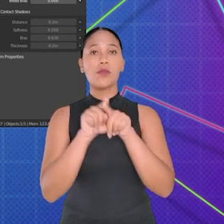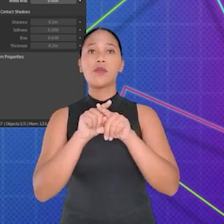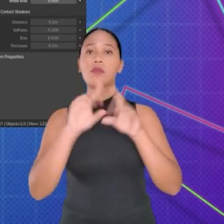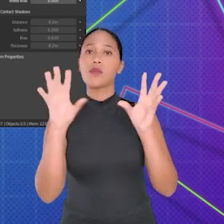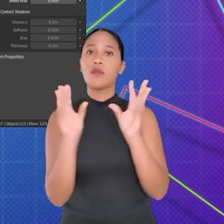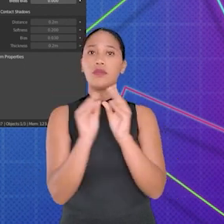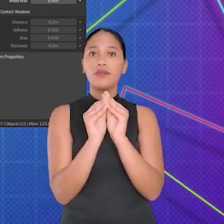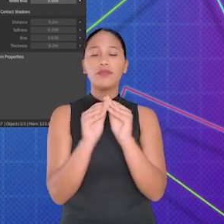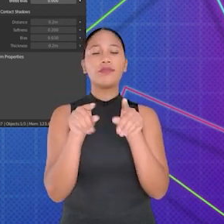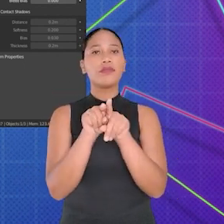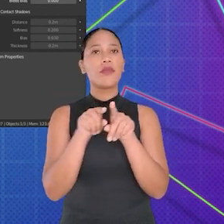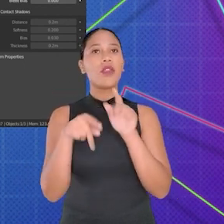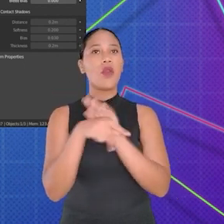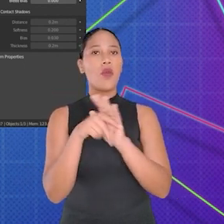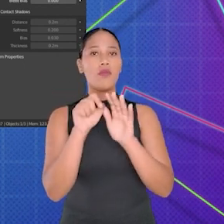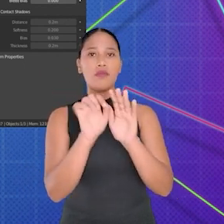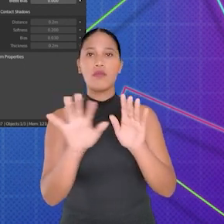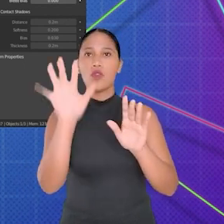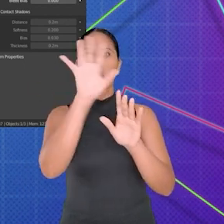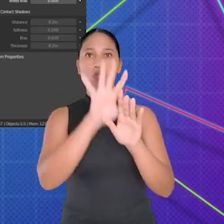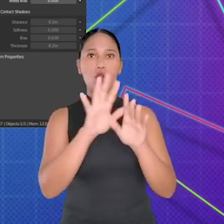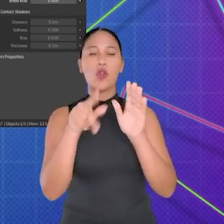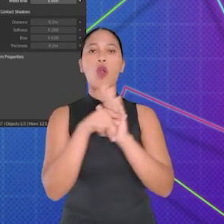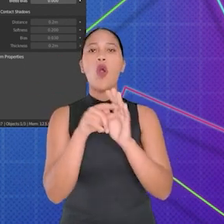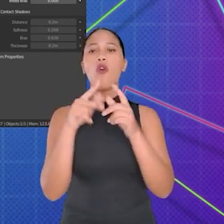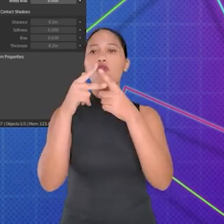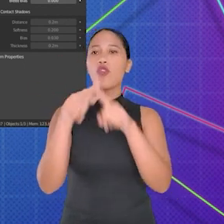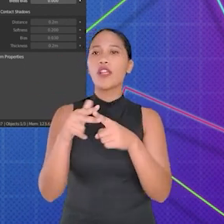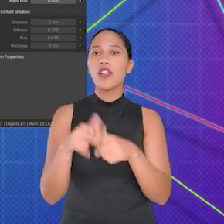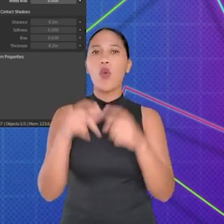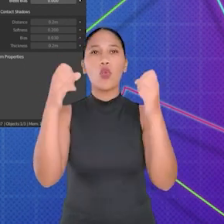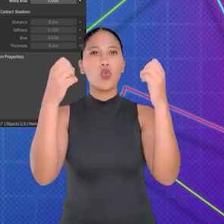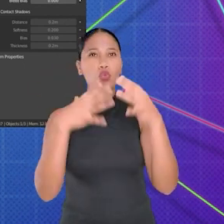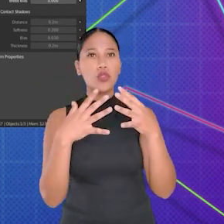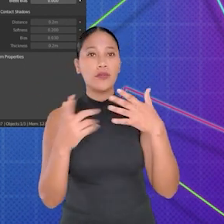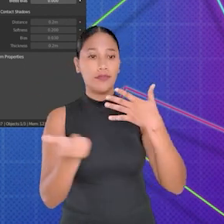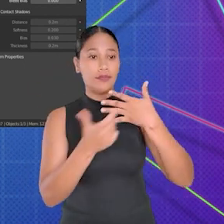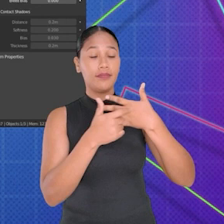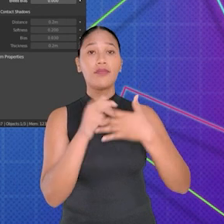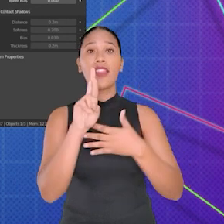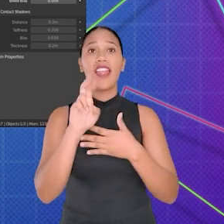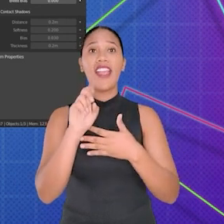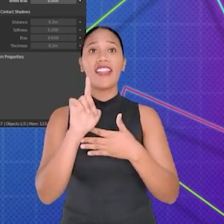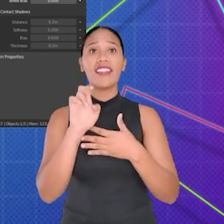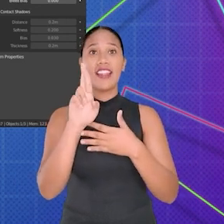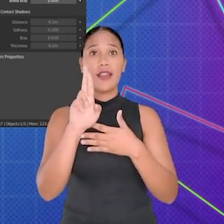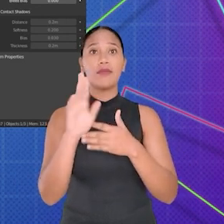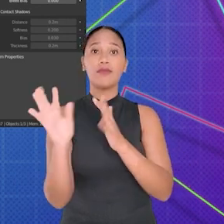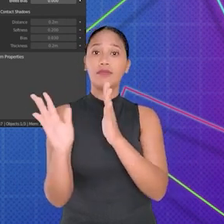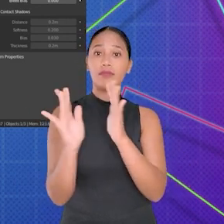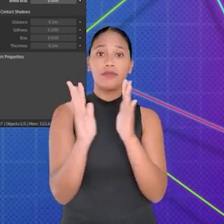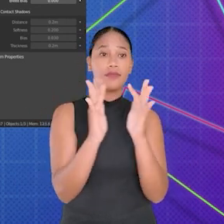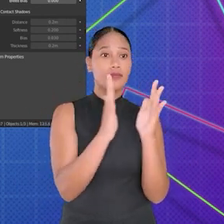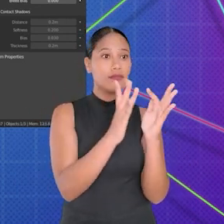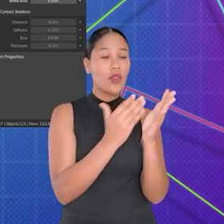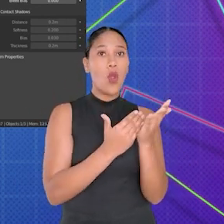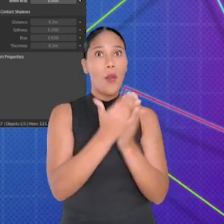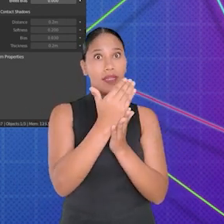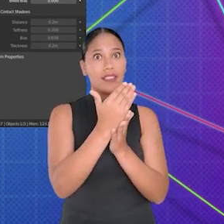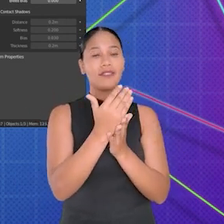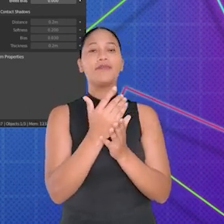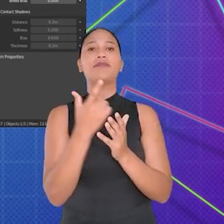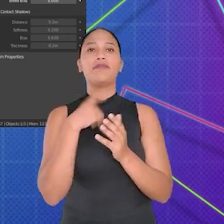de arquivo de imagem e configurações de iluminação. Clique no botão Render para começar o processo de renderização. A iluminação